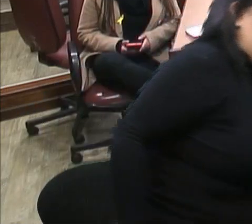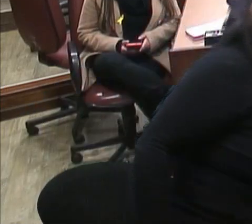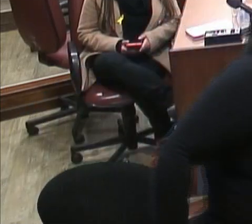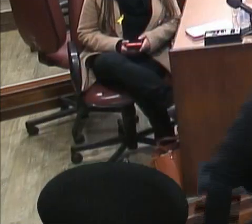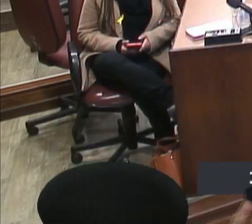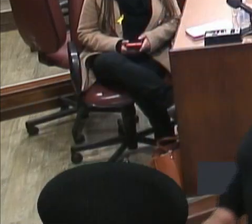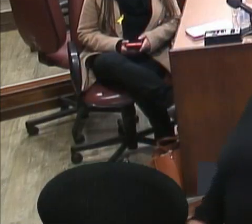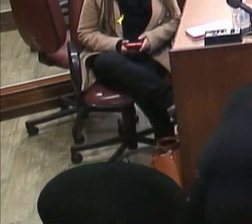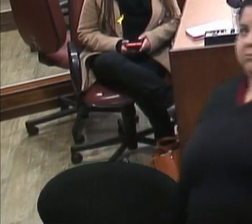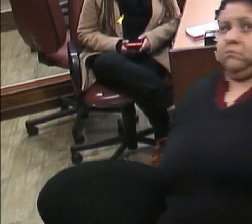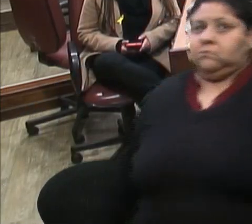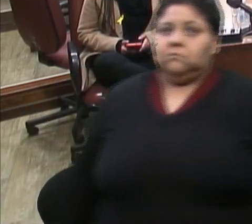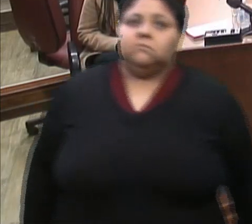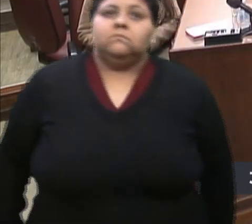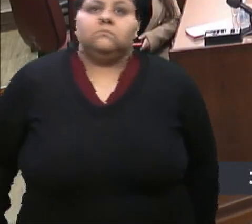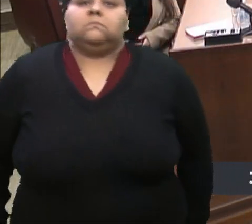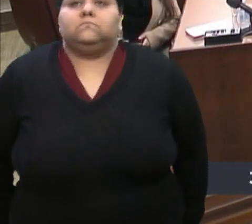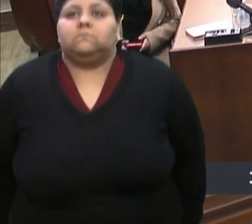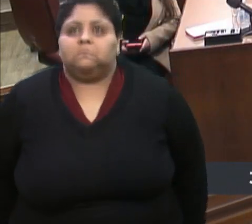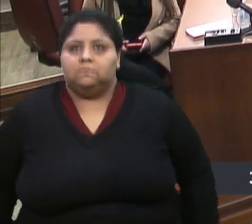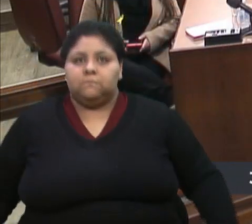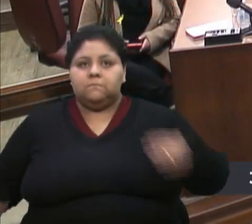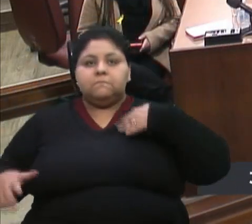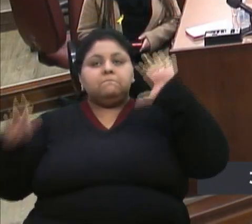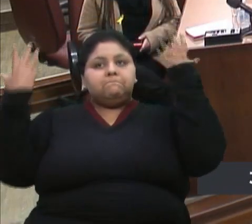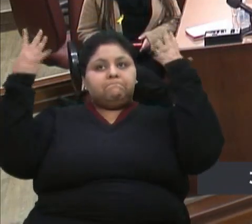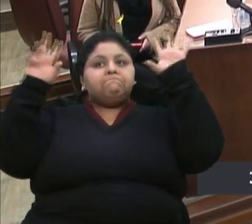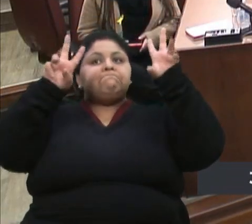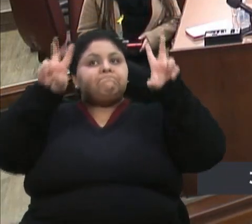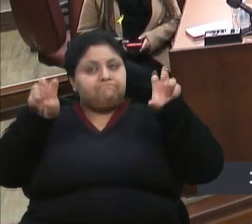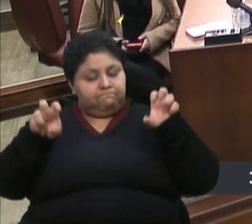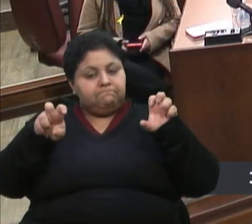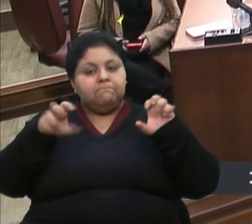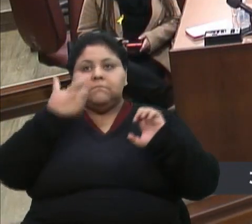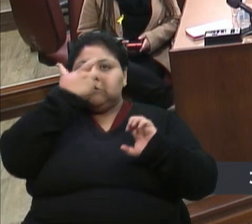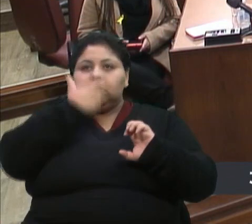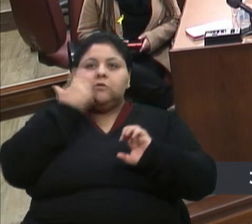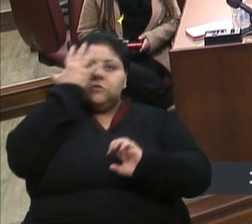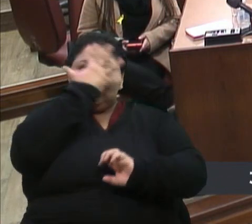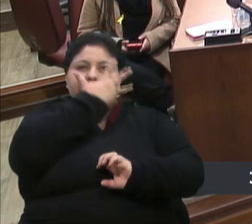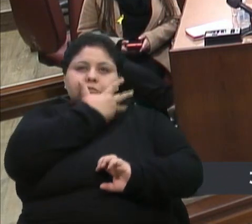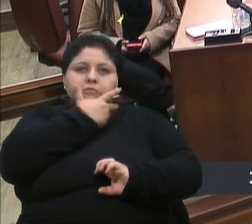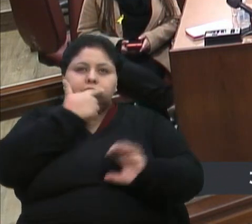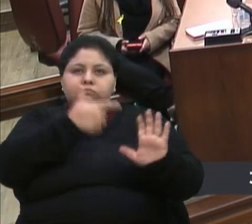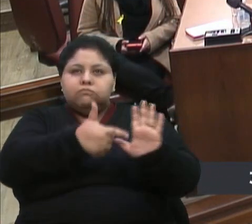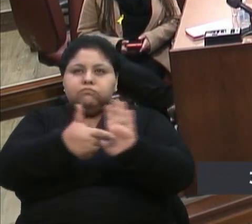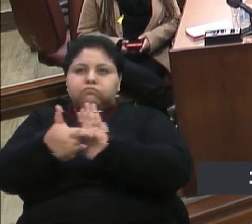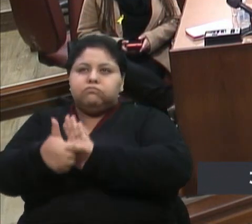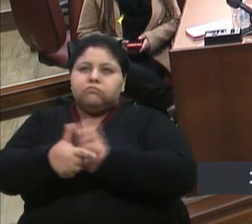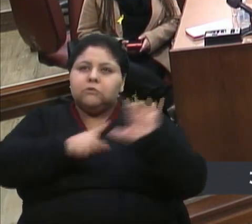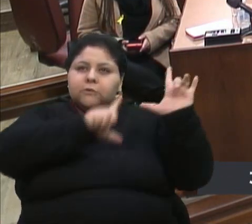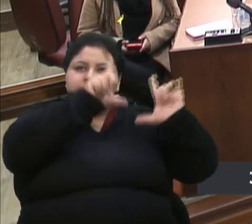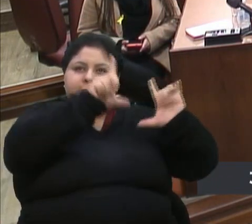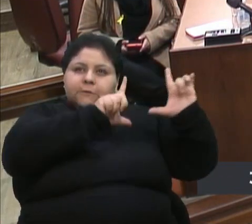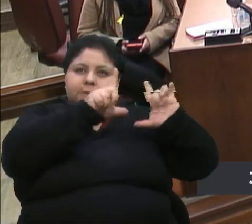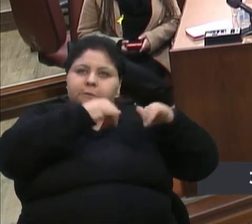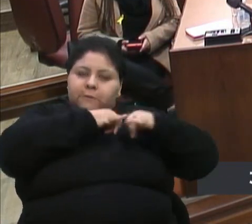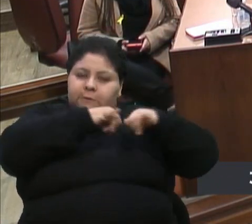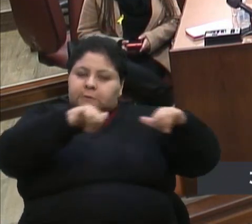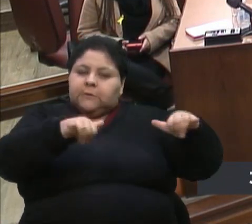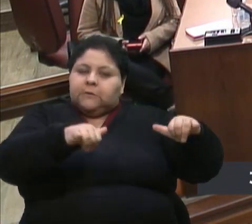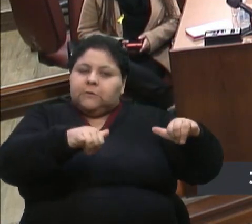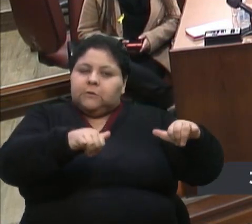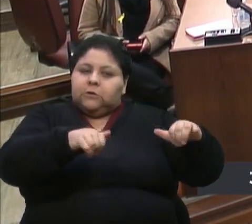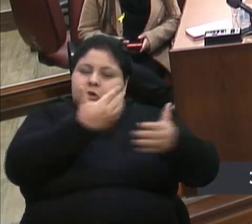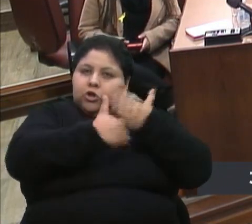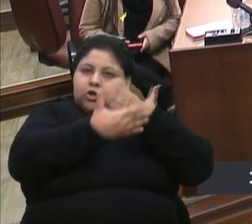pelo tema abordado. Eu acho muito bonito quando se mostra imagens, com dados, com argumentos, com fundamentos.